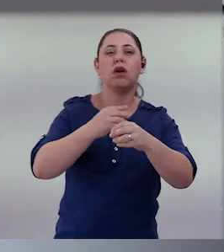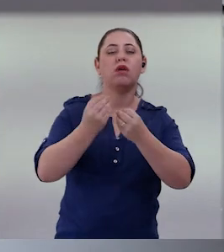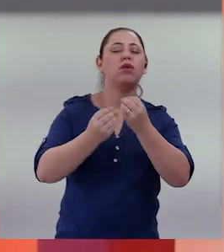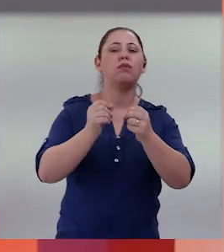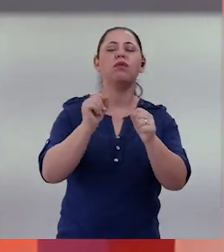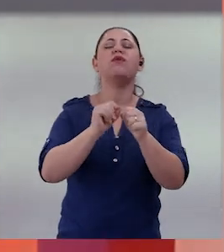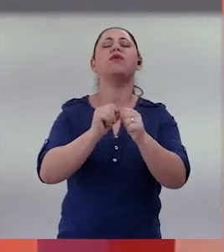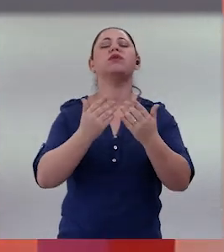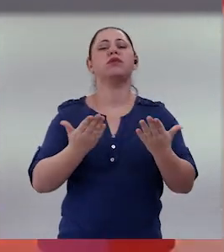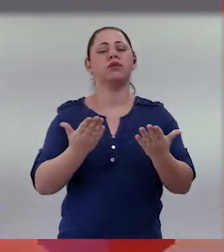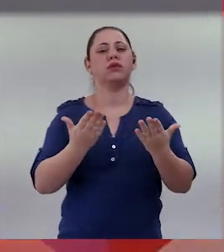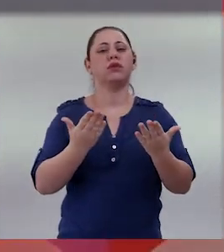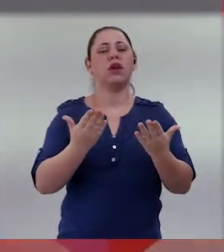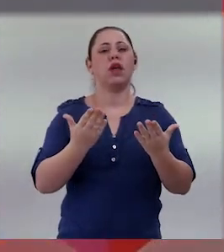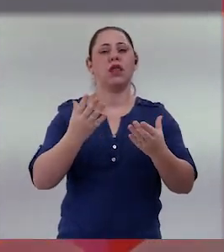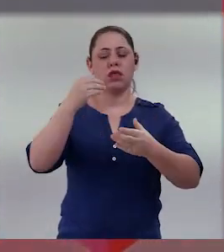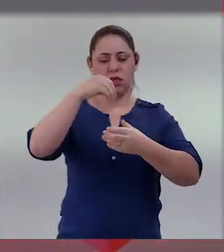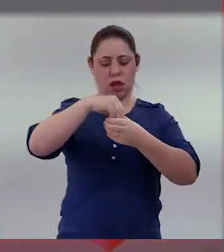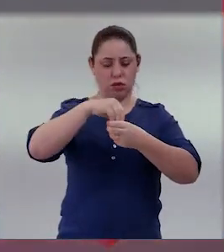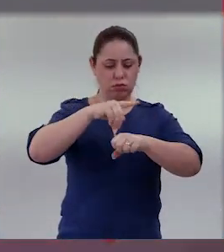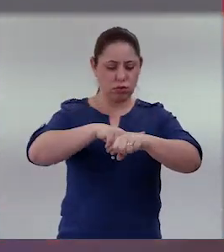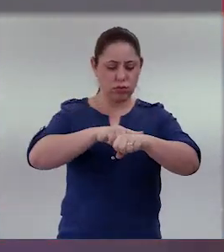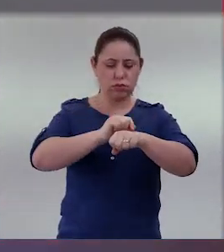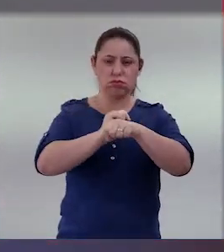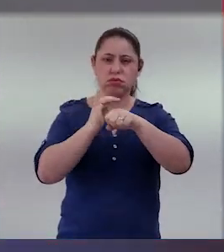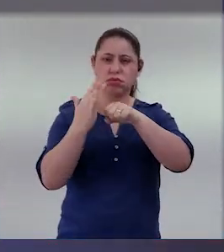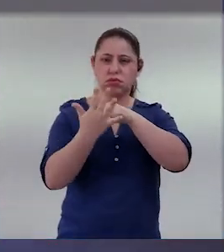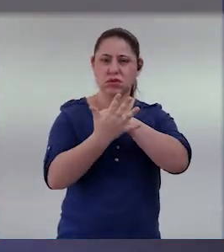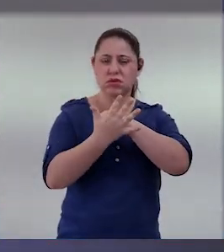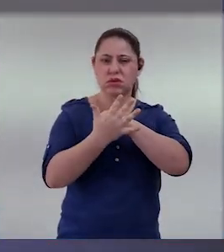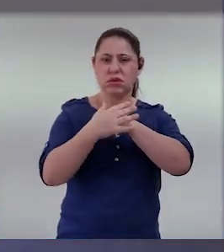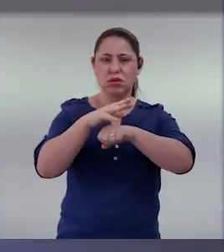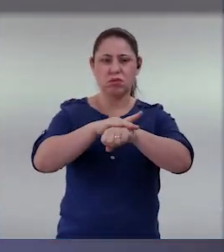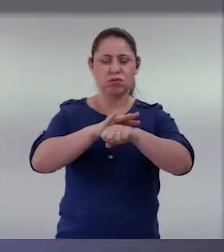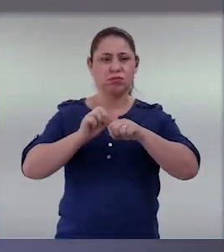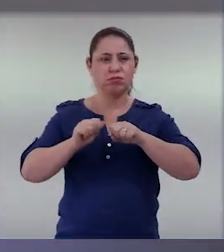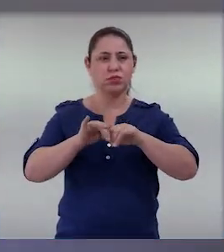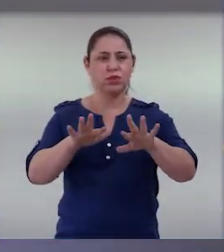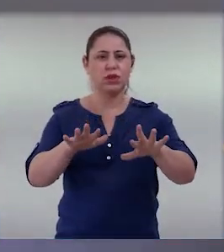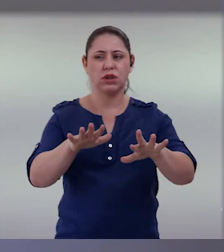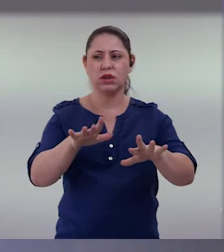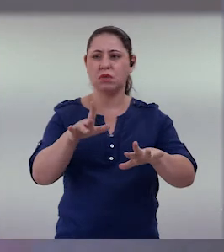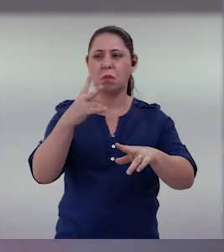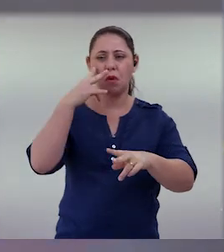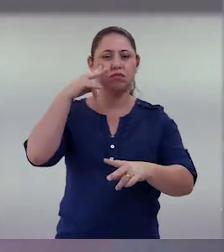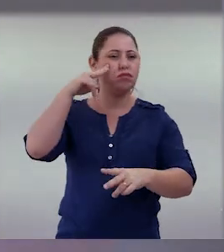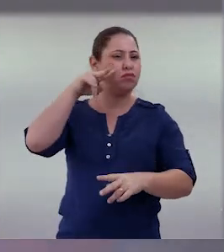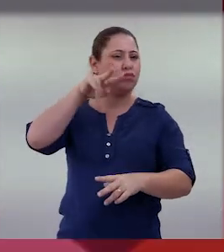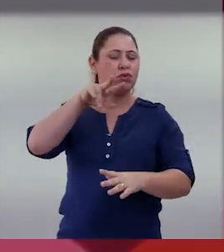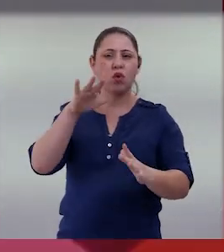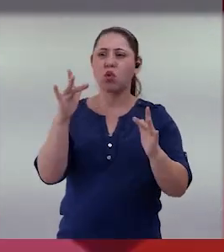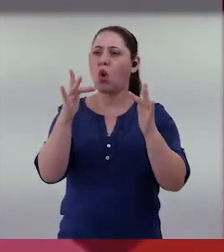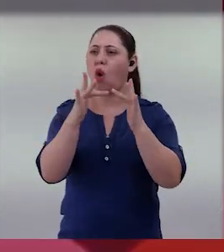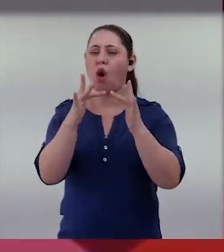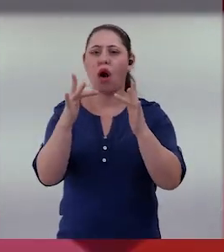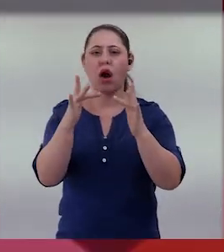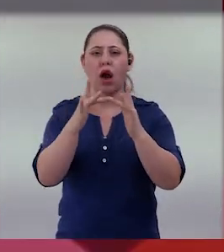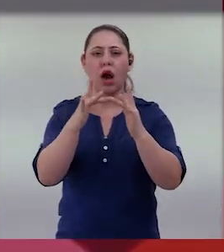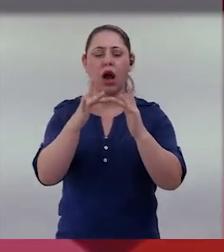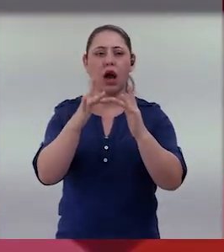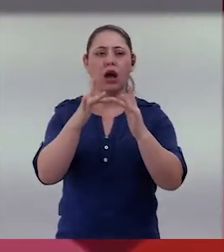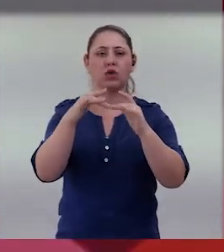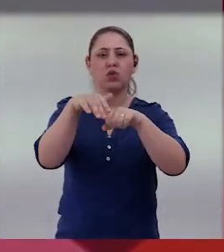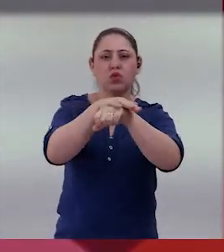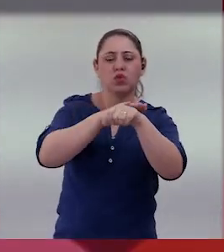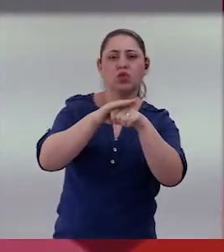com essa situação, O que a gente pode fazer dentro de uma pandemia, dentro de uma situação que a gente não pode se